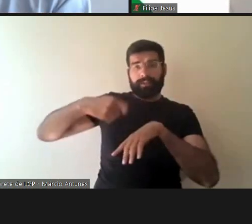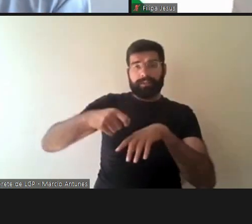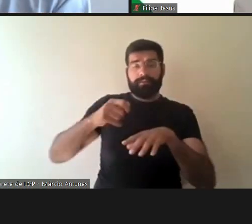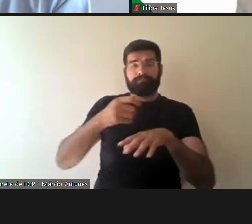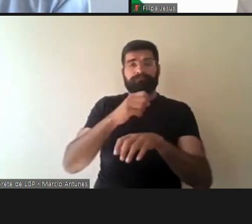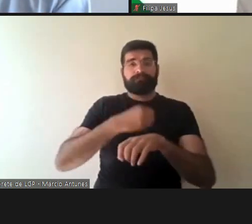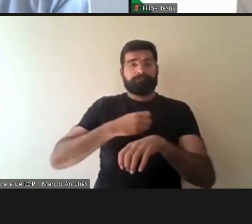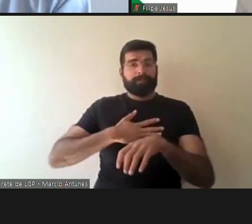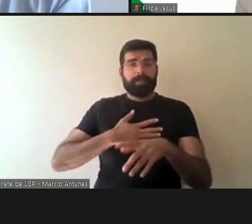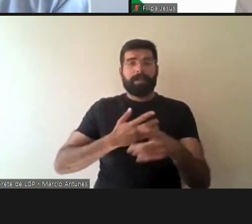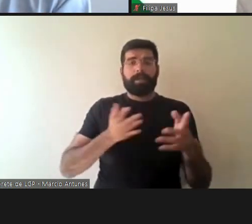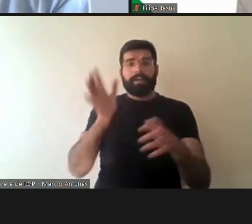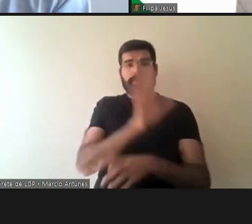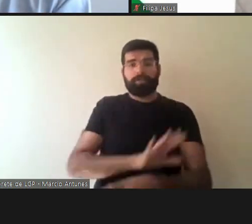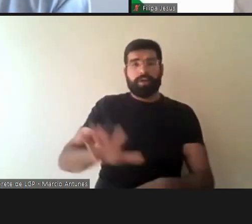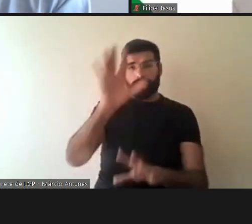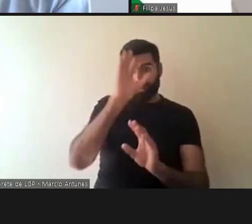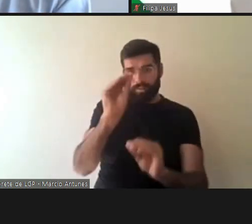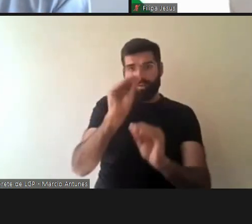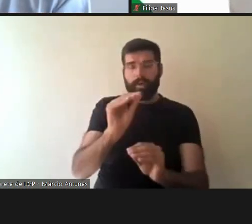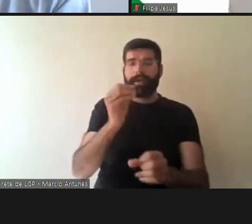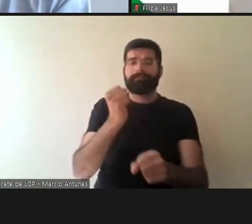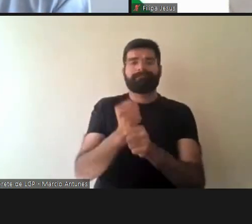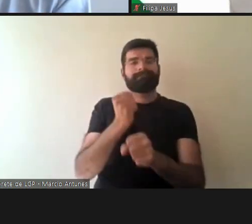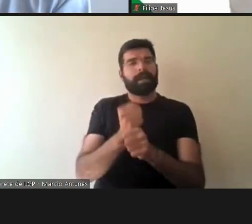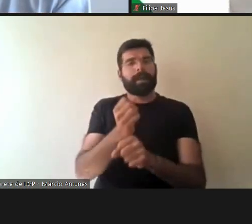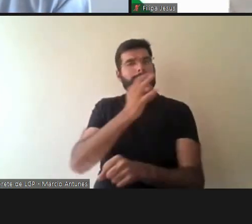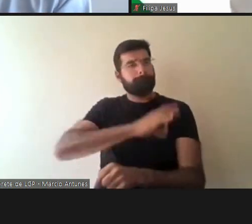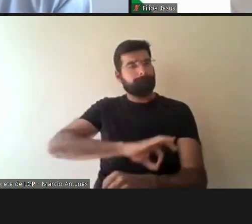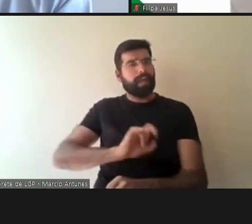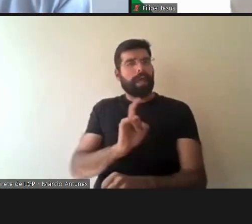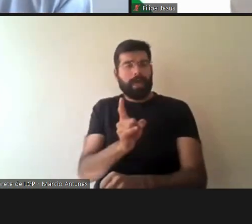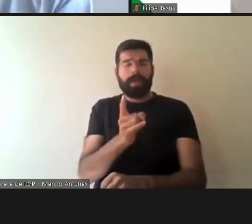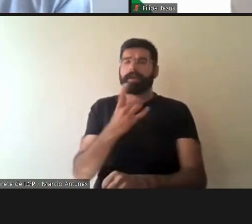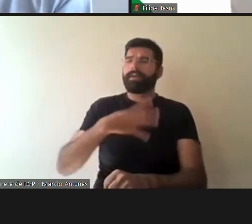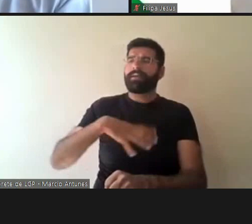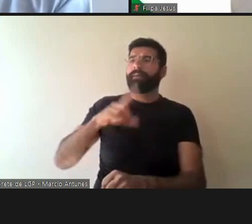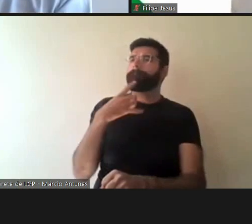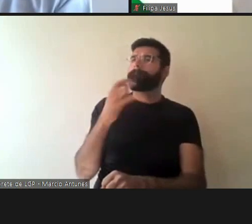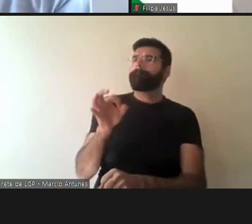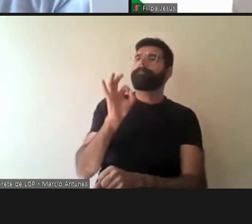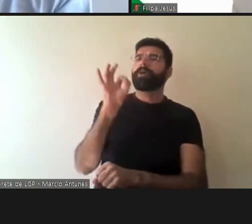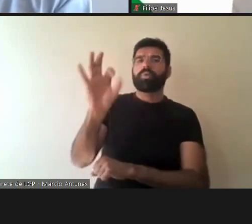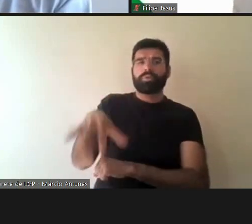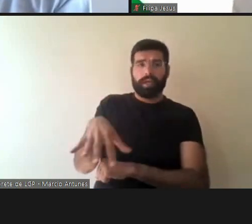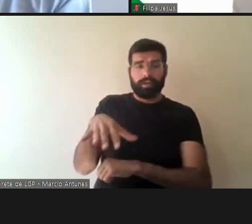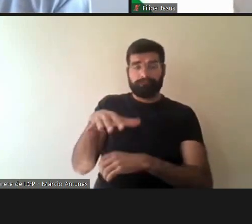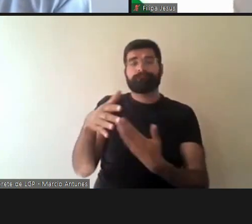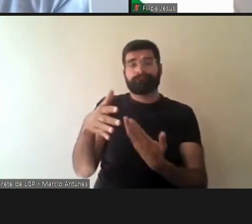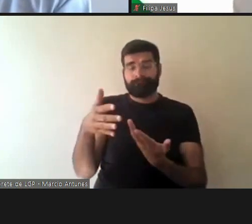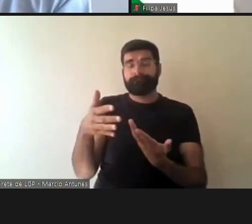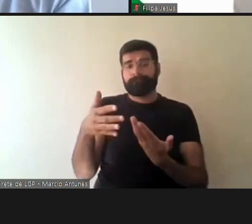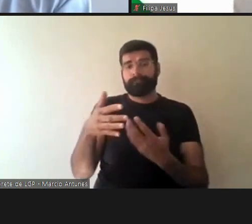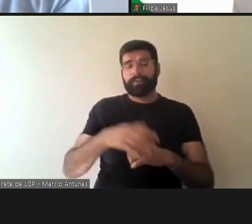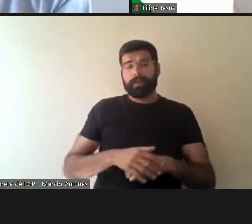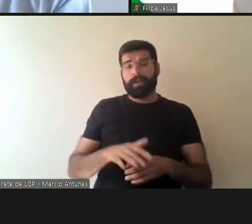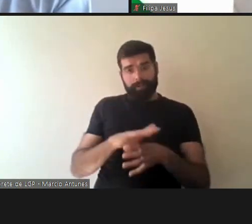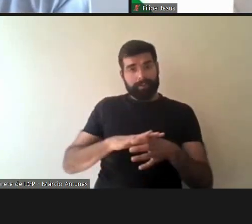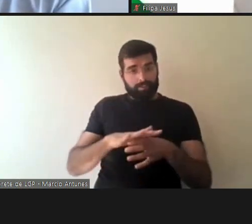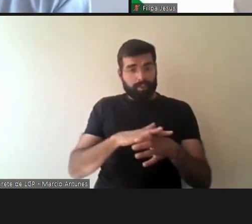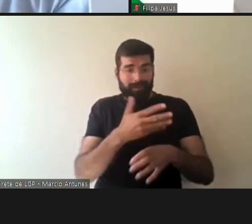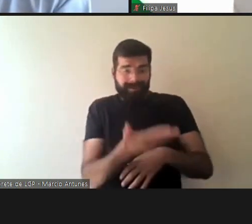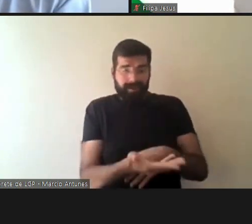para a Qualificação e do Emprego Profissional e perguntar-lhe, no meio deste enquadramento,